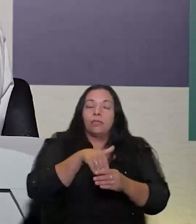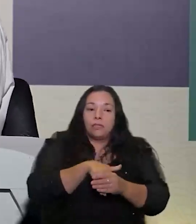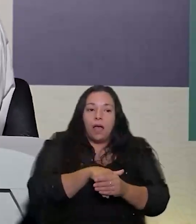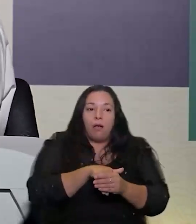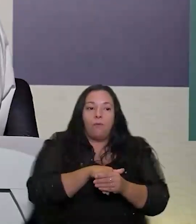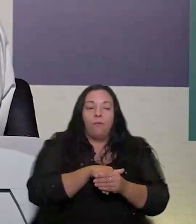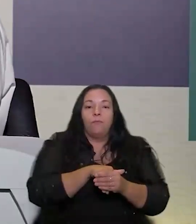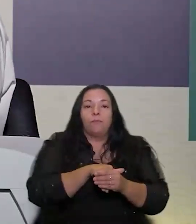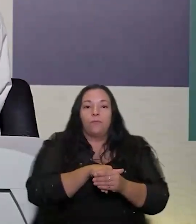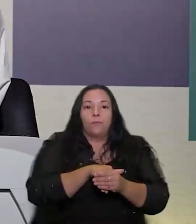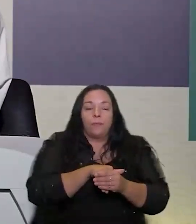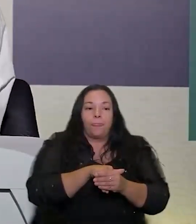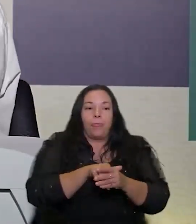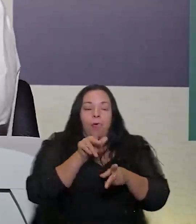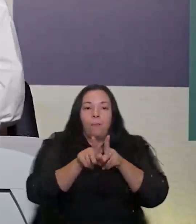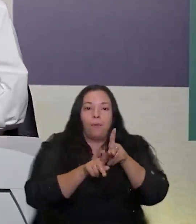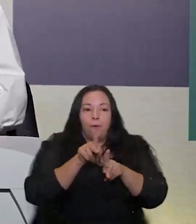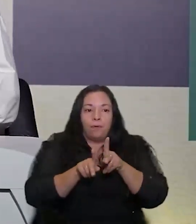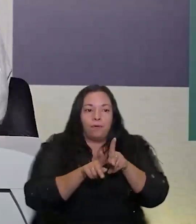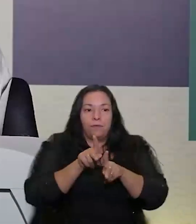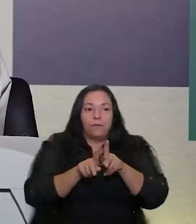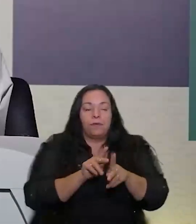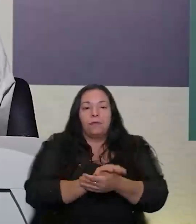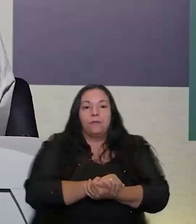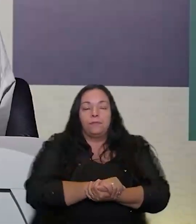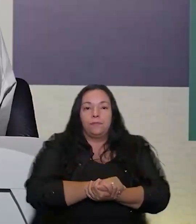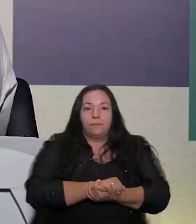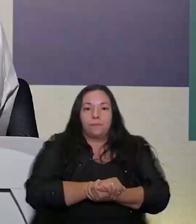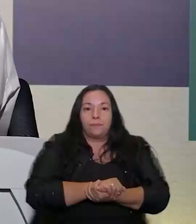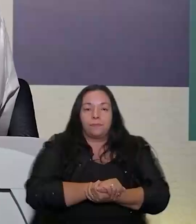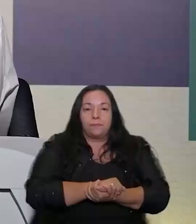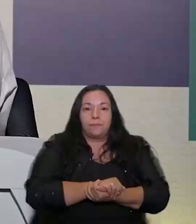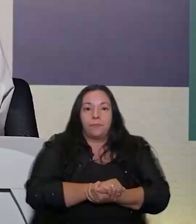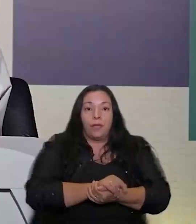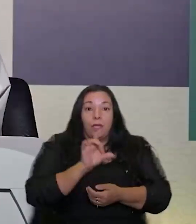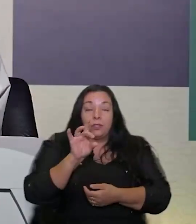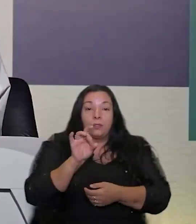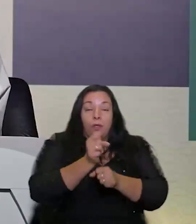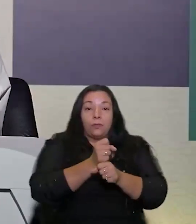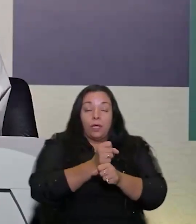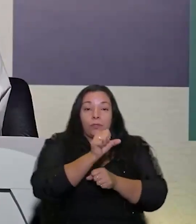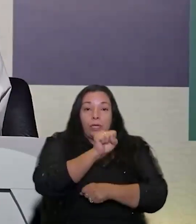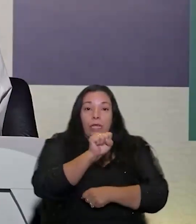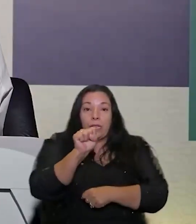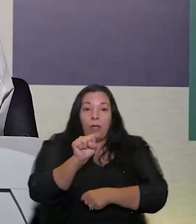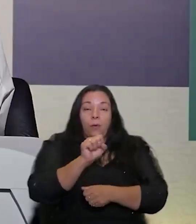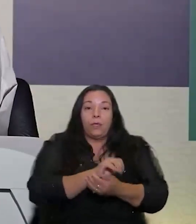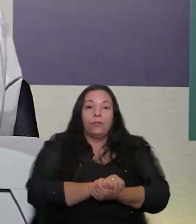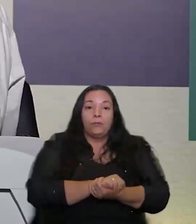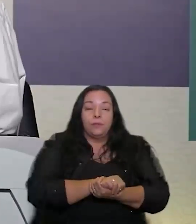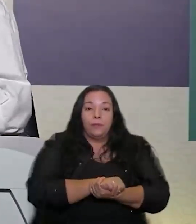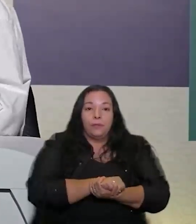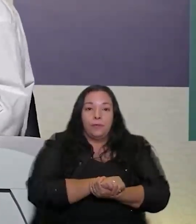ali um pequeno alargamento do povo institucional, mas não foi suficiente. Só em 88 é que a gente tem, então,